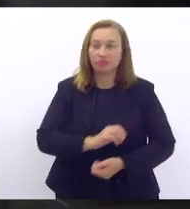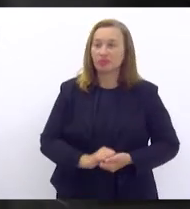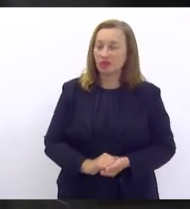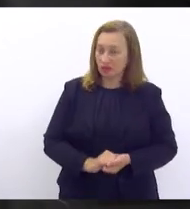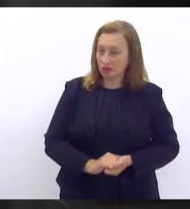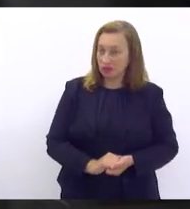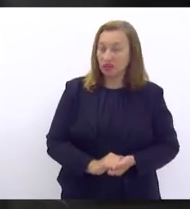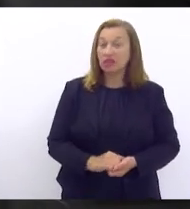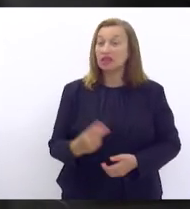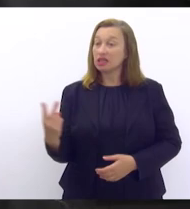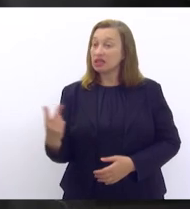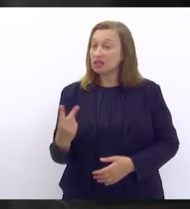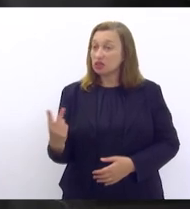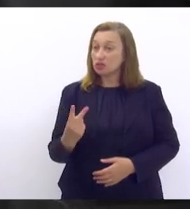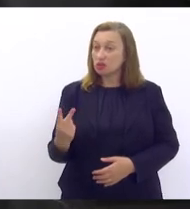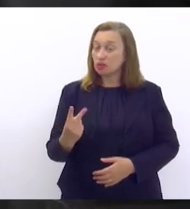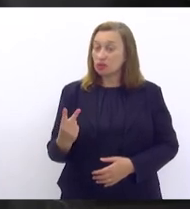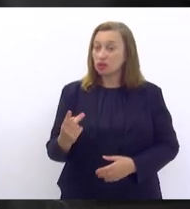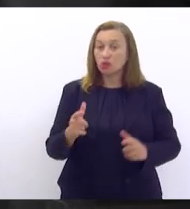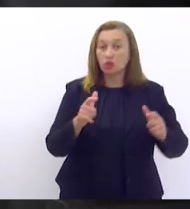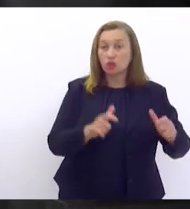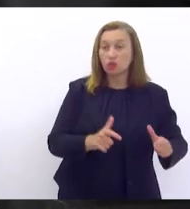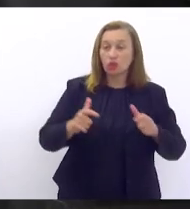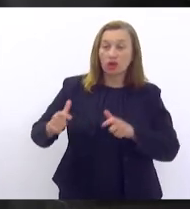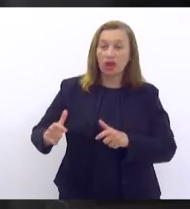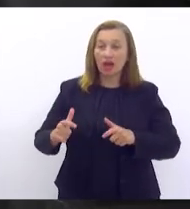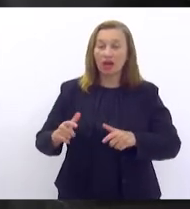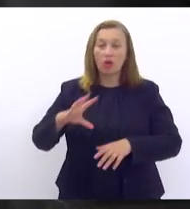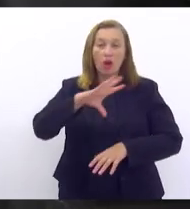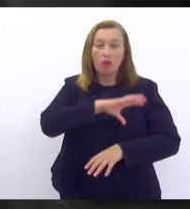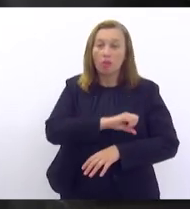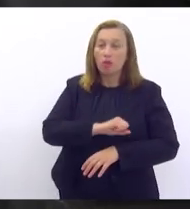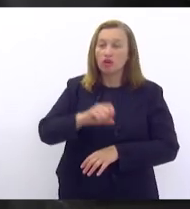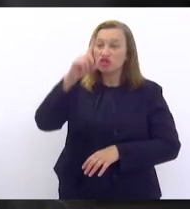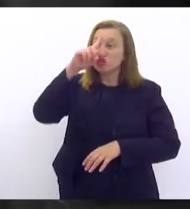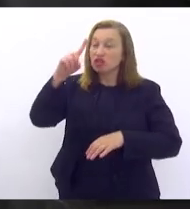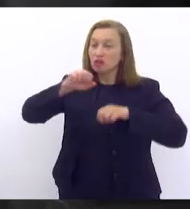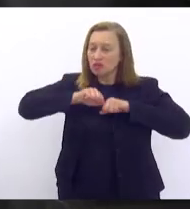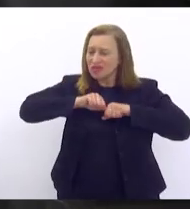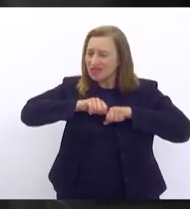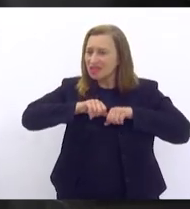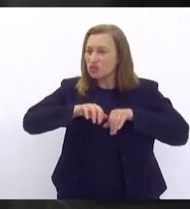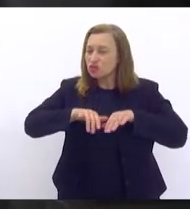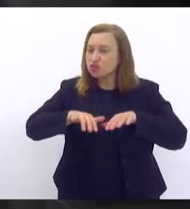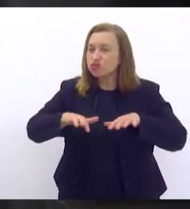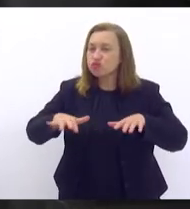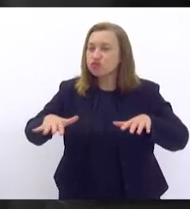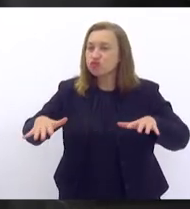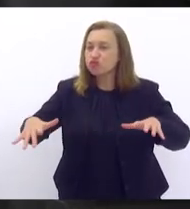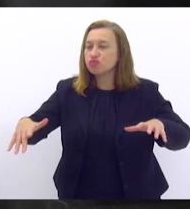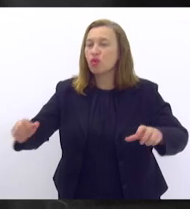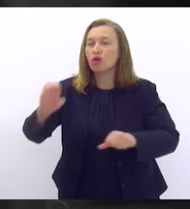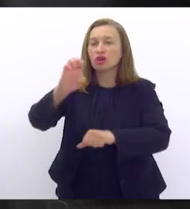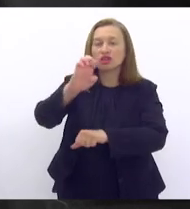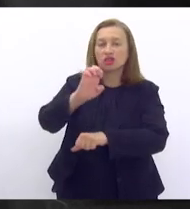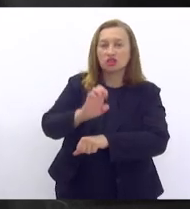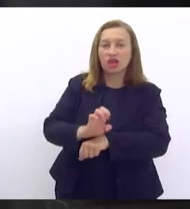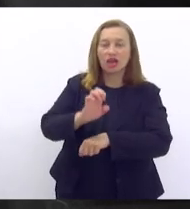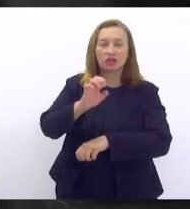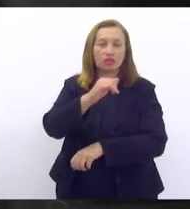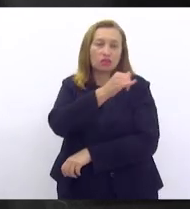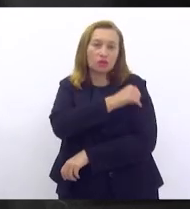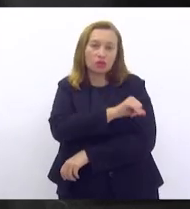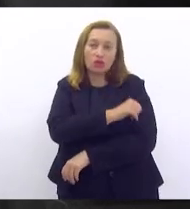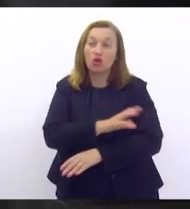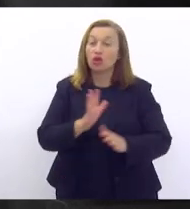partir destes dois polos, a chama do amor de Deus se alastrou por todo o estado do Rio de Janeiro, que